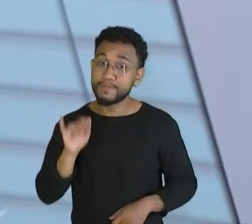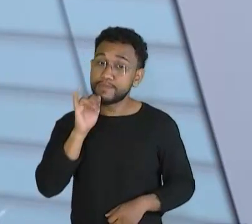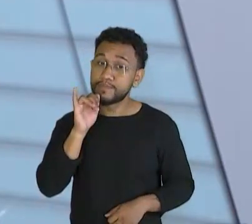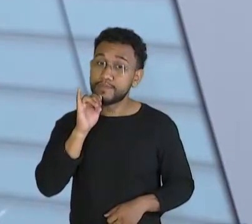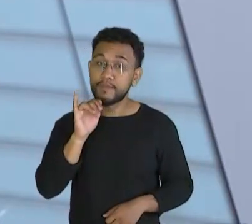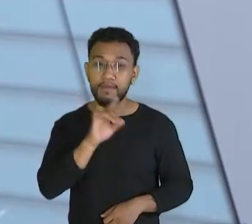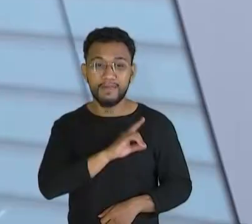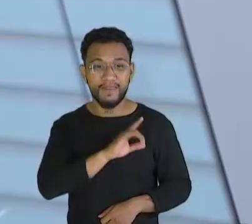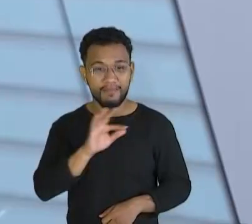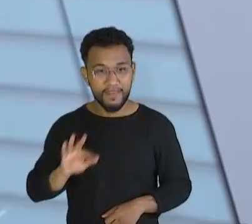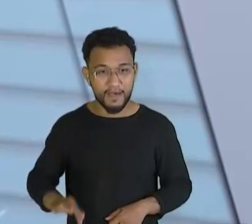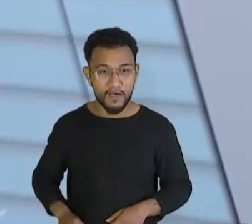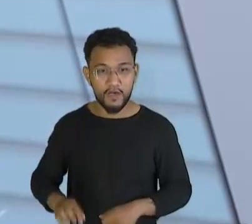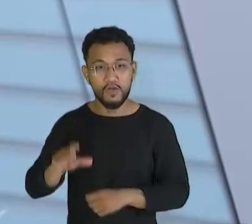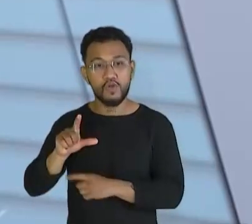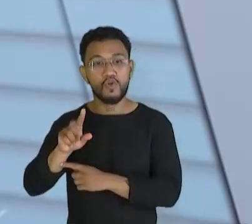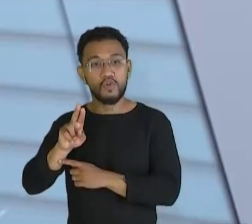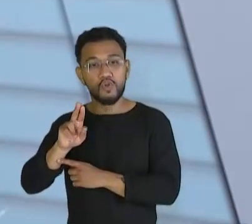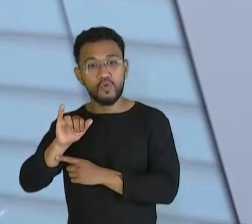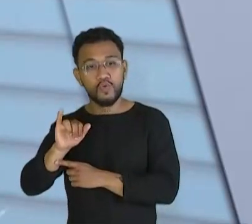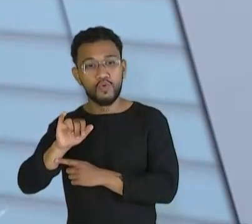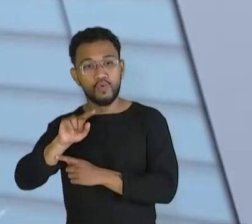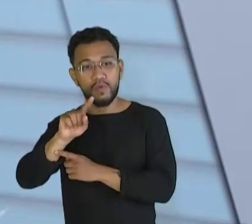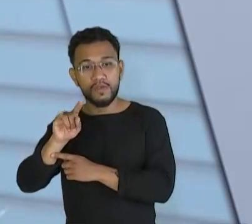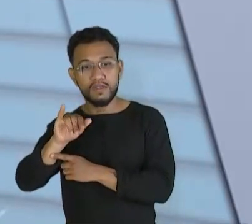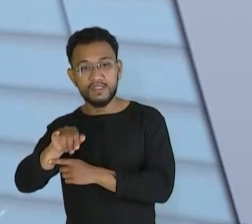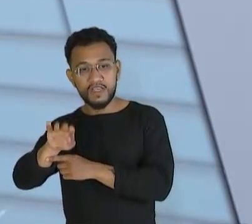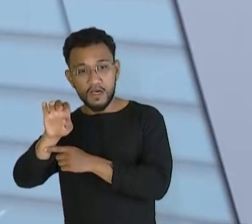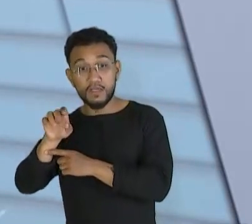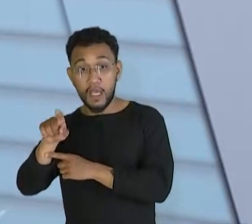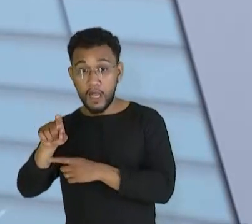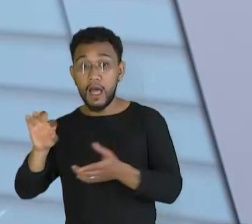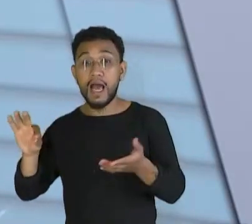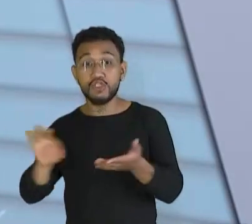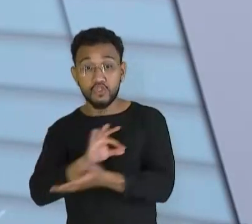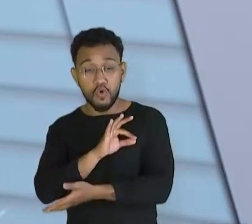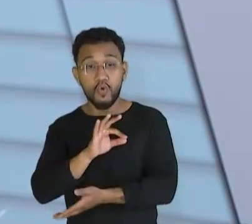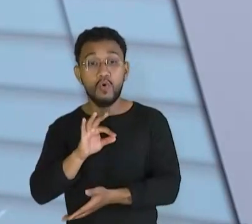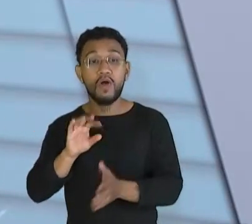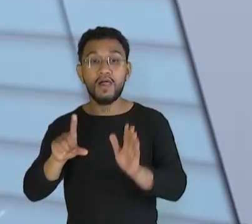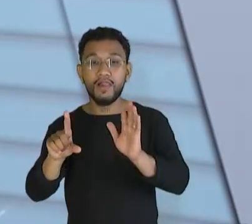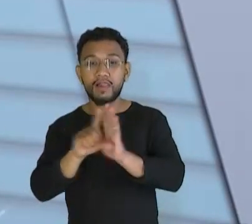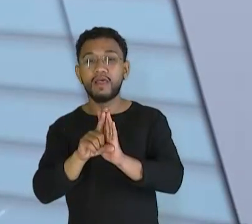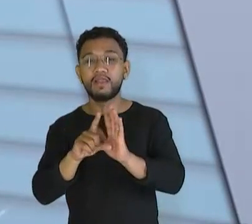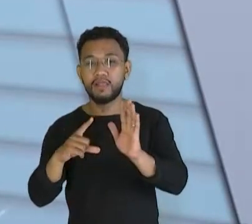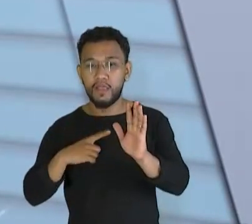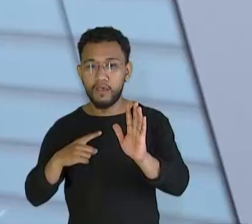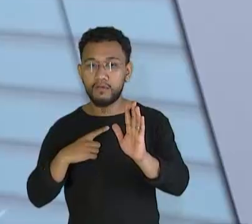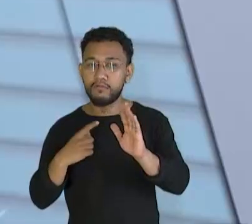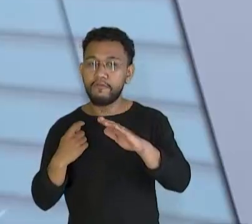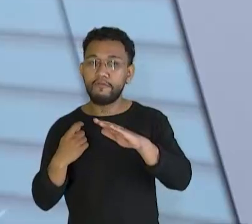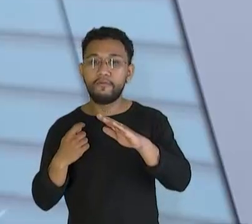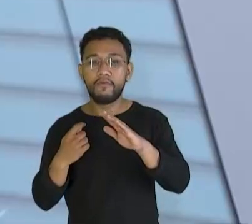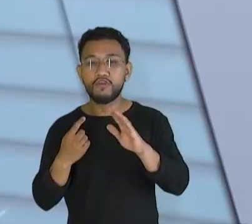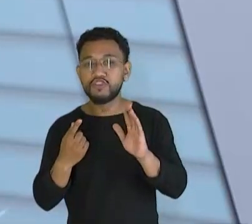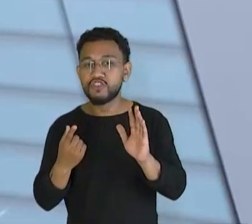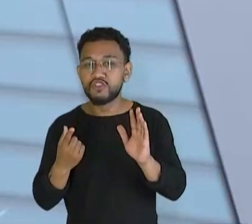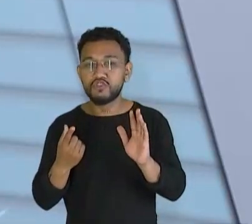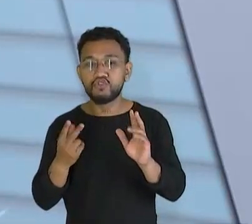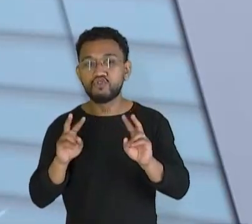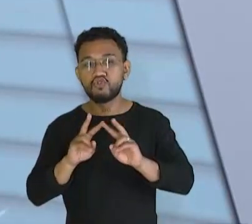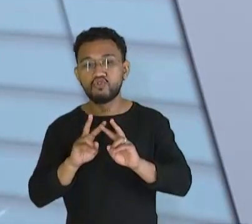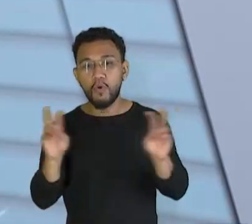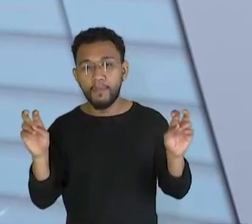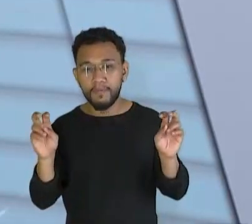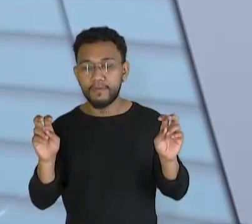deputada federal, quando foi prefeita, ela assinou uma lei que destina diretamente à Casa do Estudante parte do dinheiro das carteiras, não é isso?